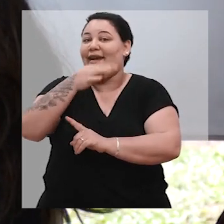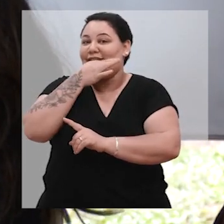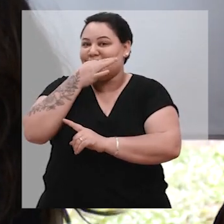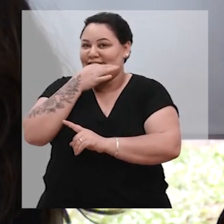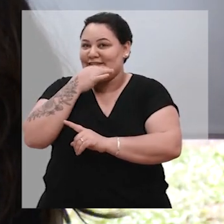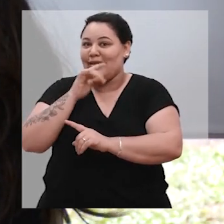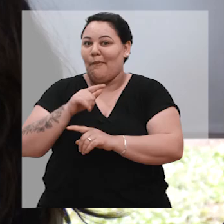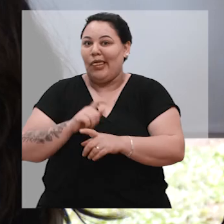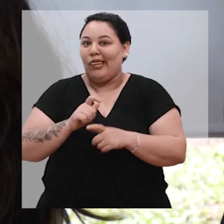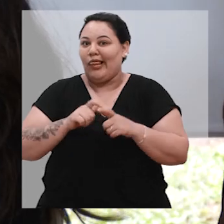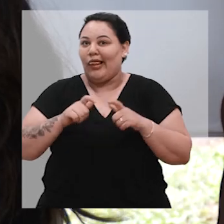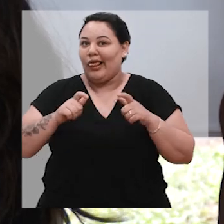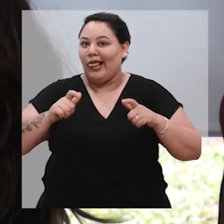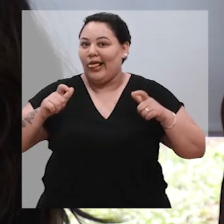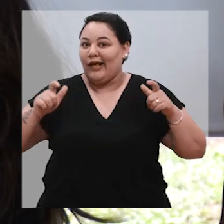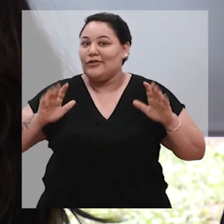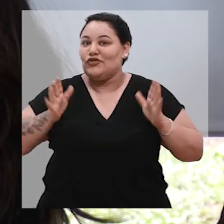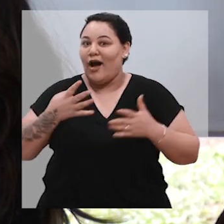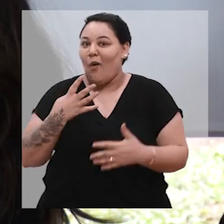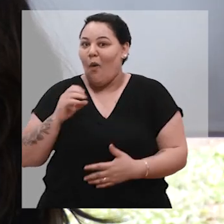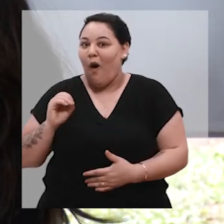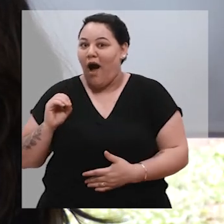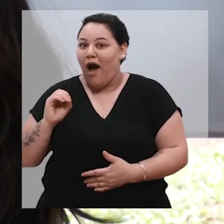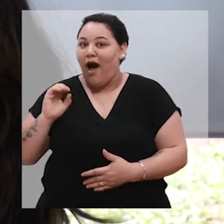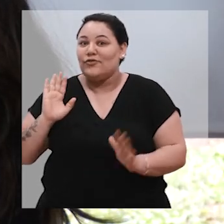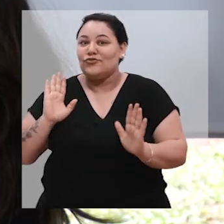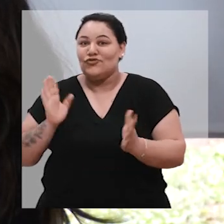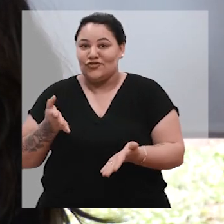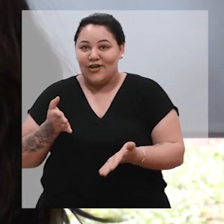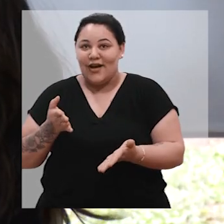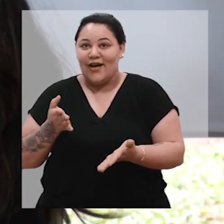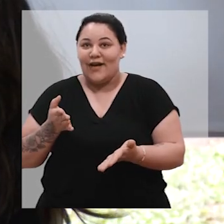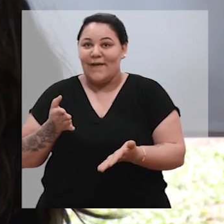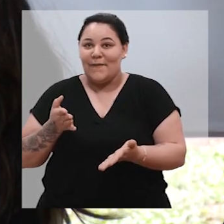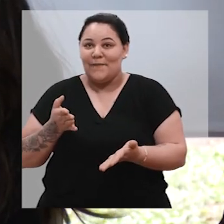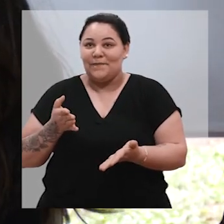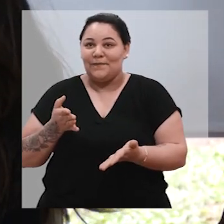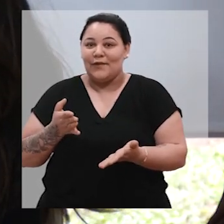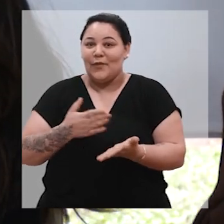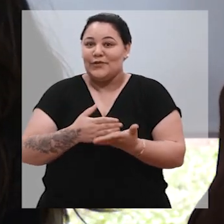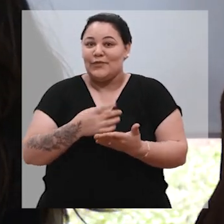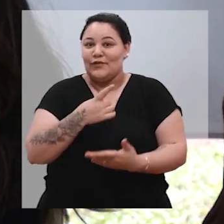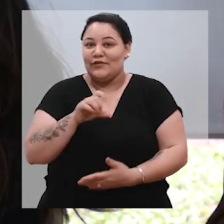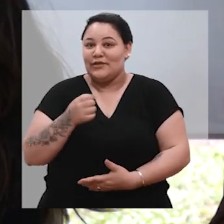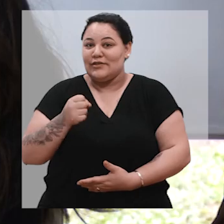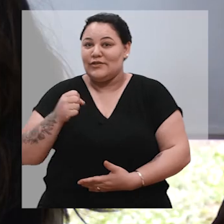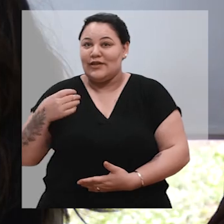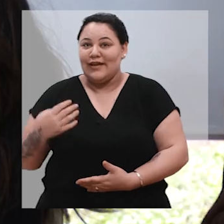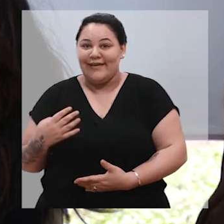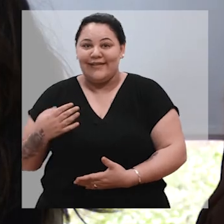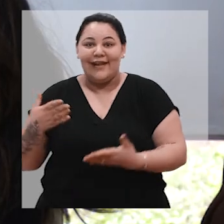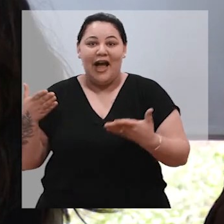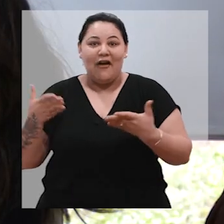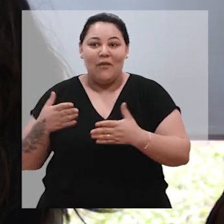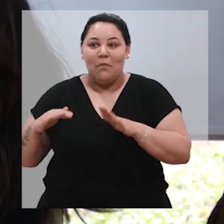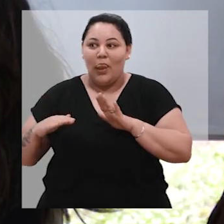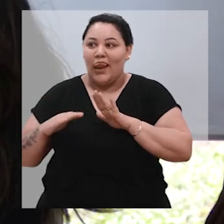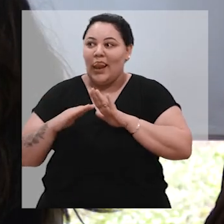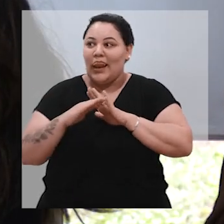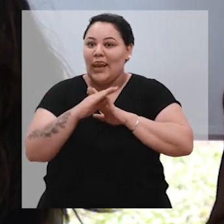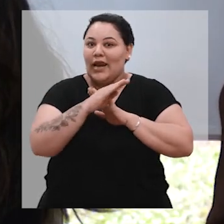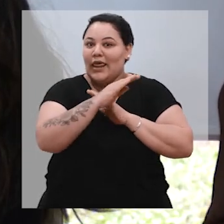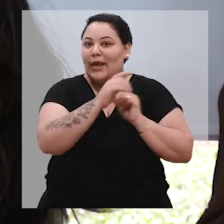está na 40ª edição, começou em 1984 e assim vem tocando, vem